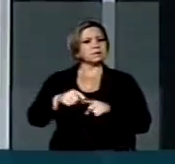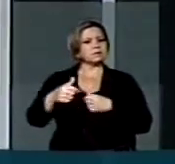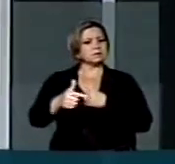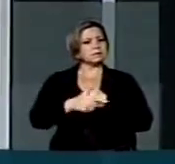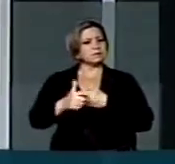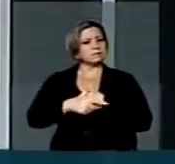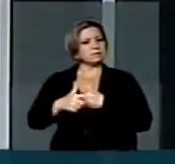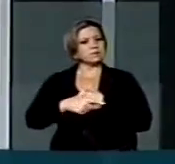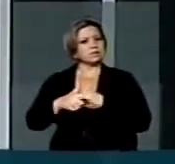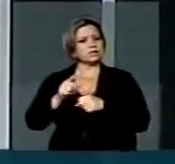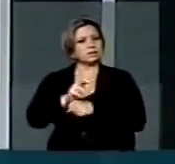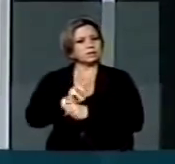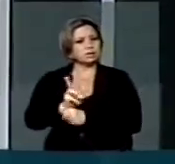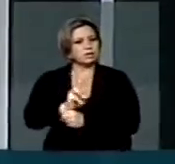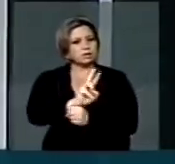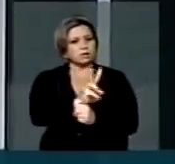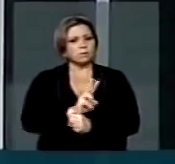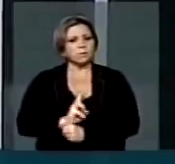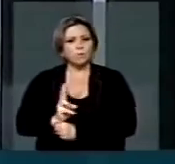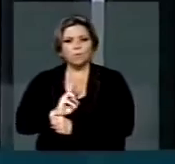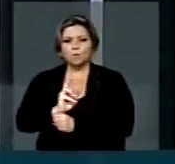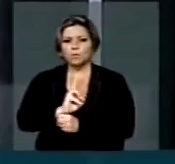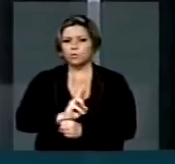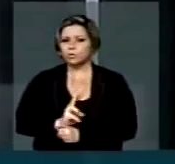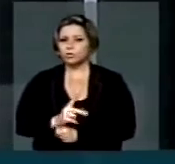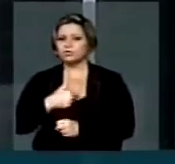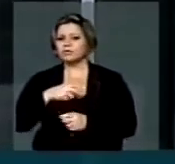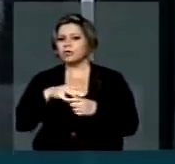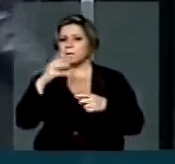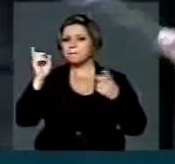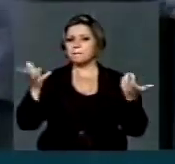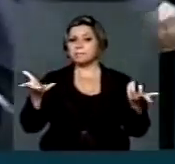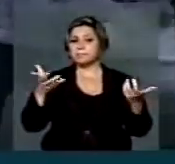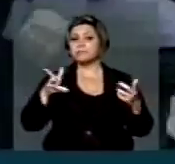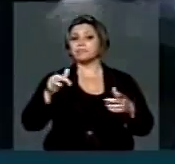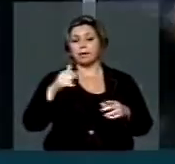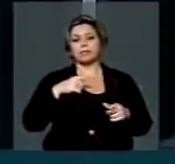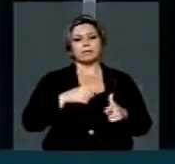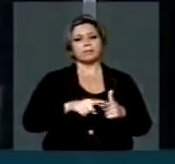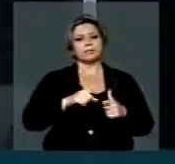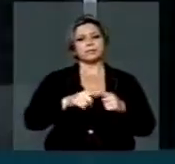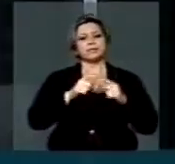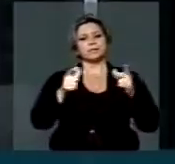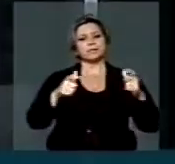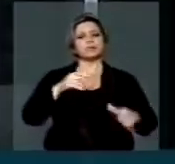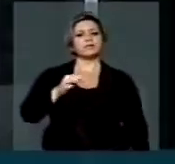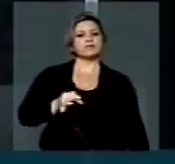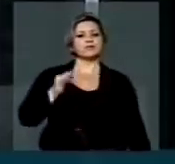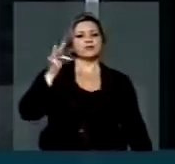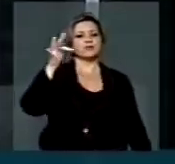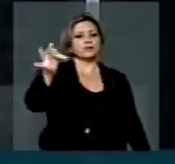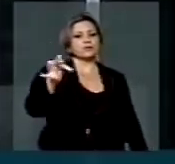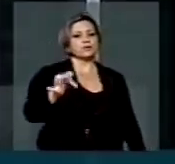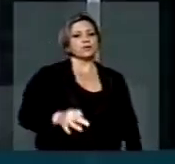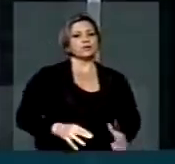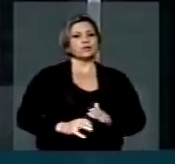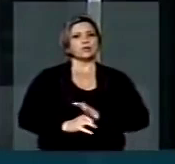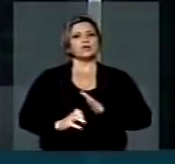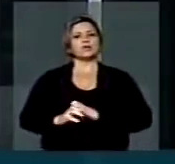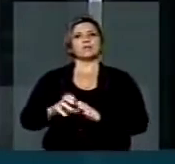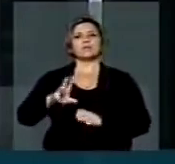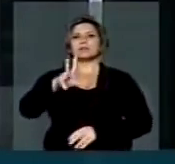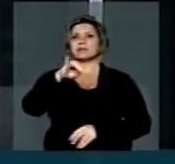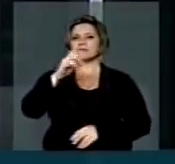papel, que é de fiscalizar, nós estaremos abrindo mão do futuro da nossa empresa,